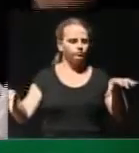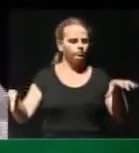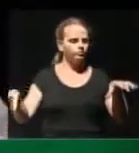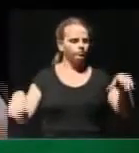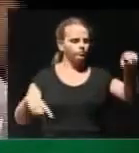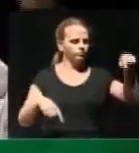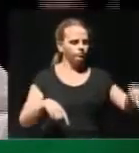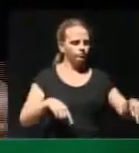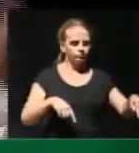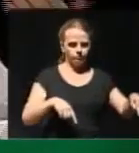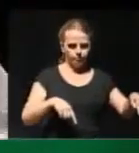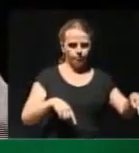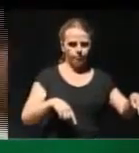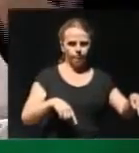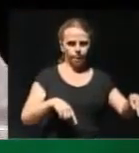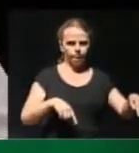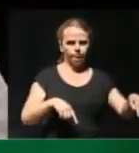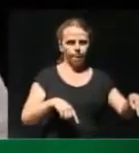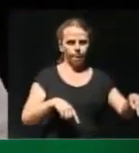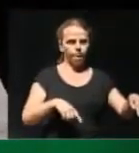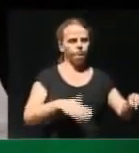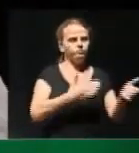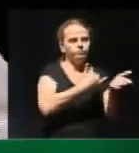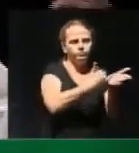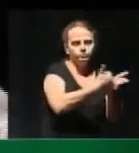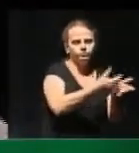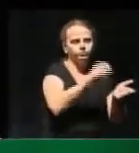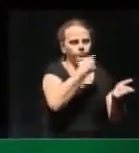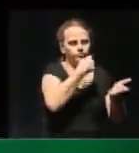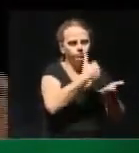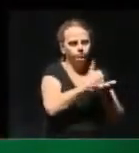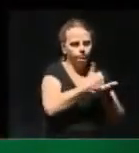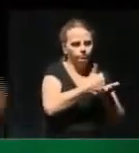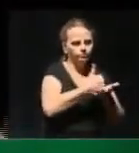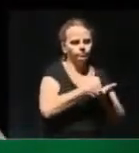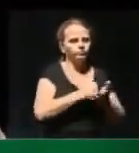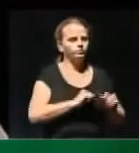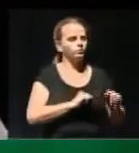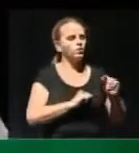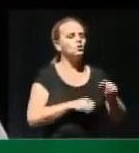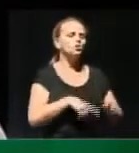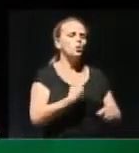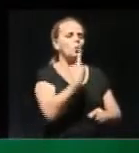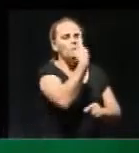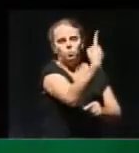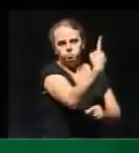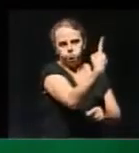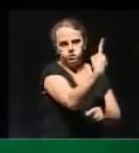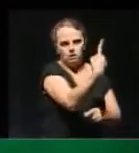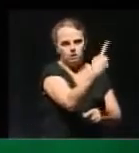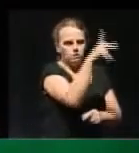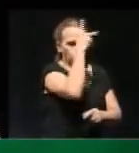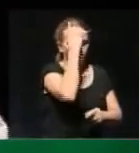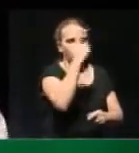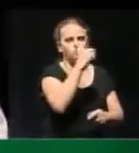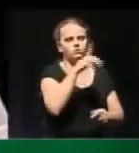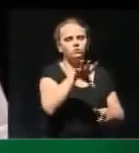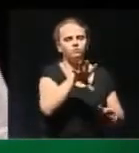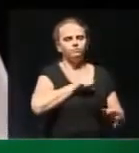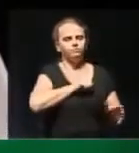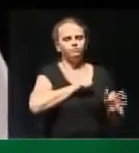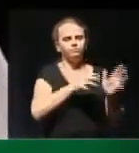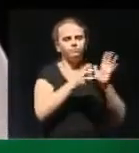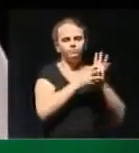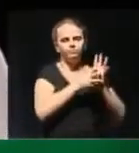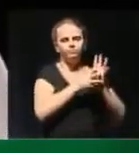houve uso mais precoce da terapia antirretroviral, aconteceu apenas uma transmissão do HIV daquela pessoa